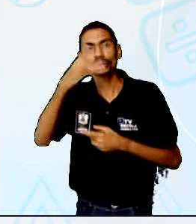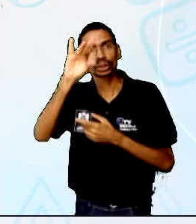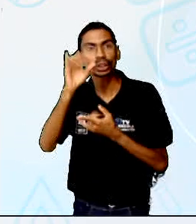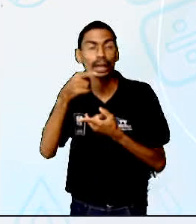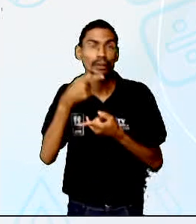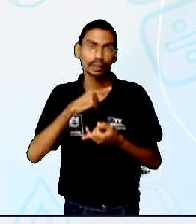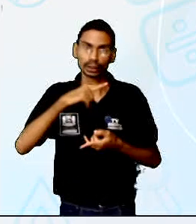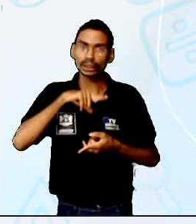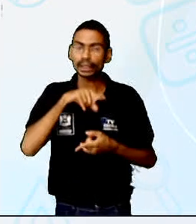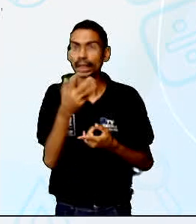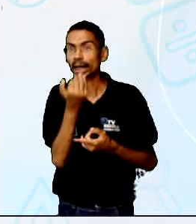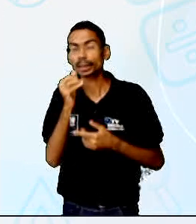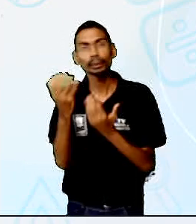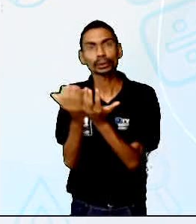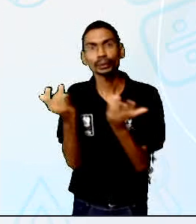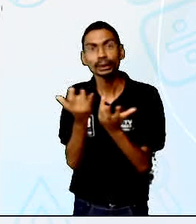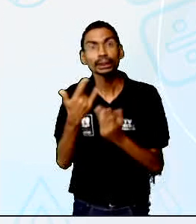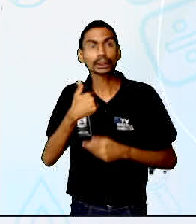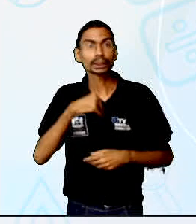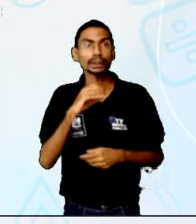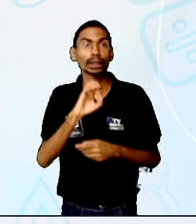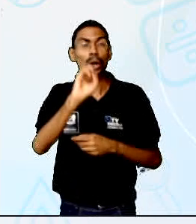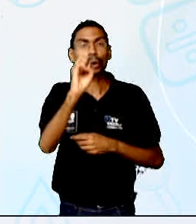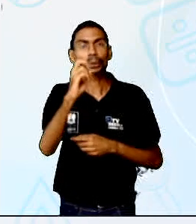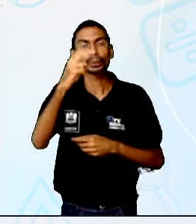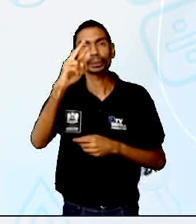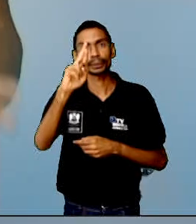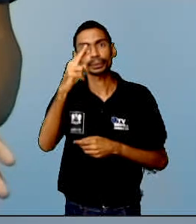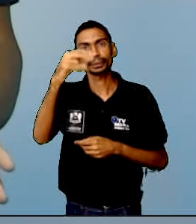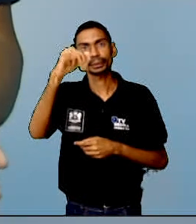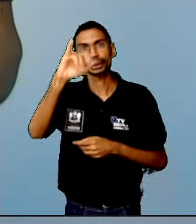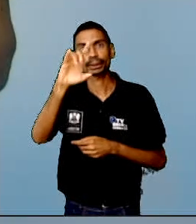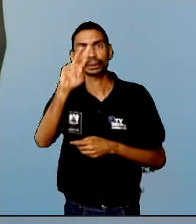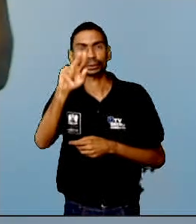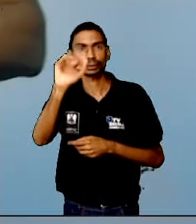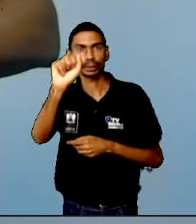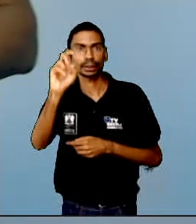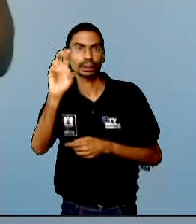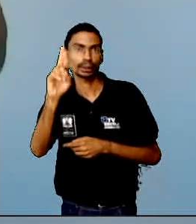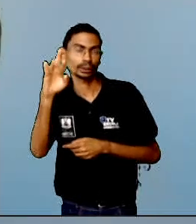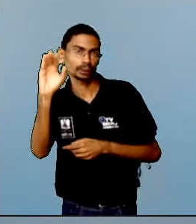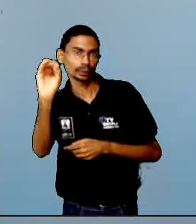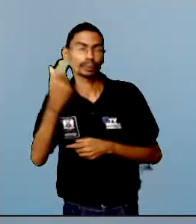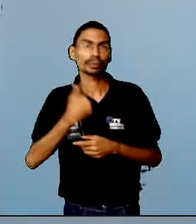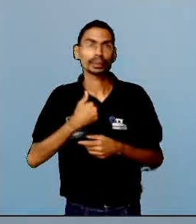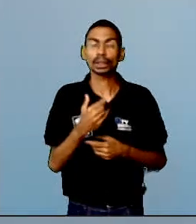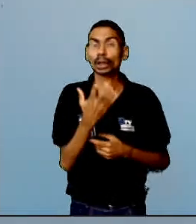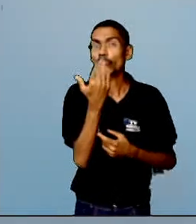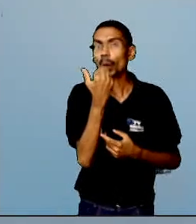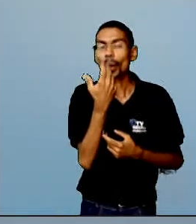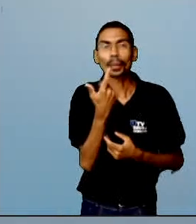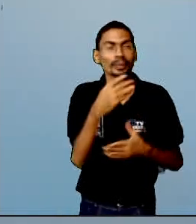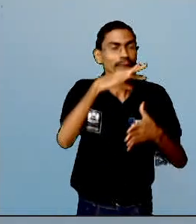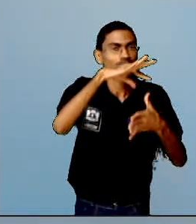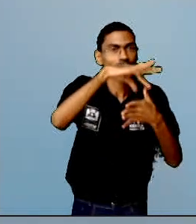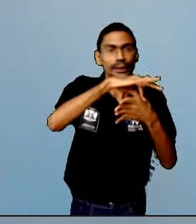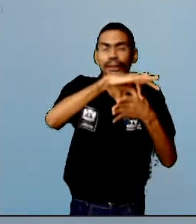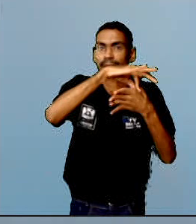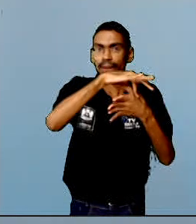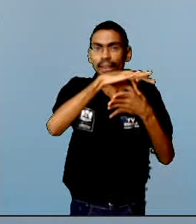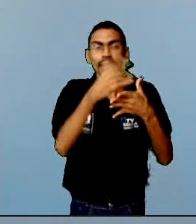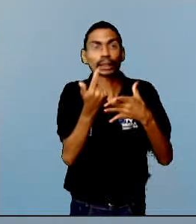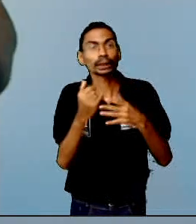onívoros, que são animais que se alimentam tanto de vegetais como de outros animais. Aí eu lhe faço